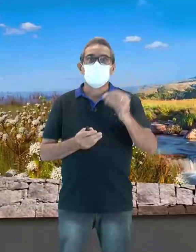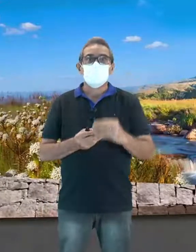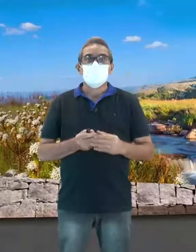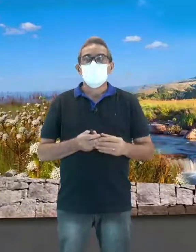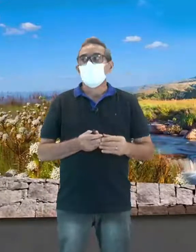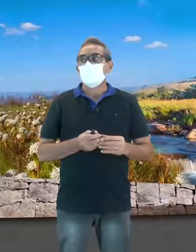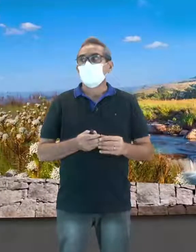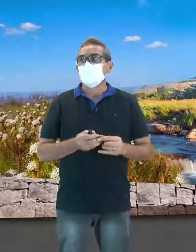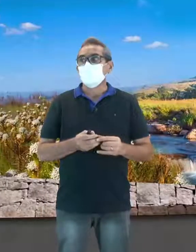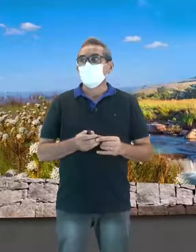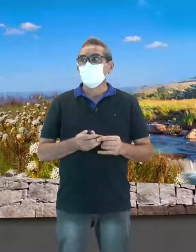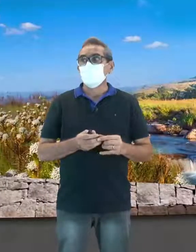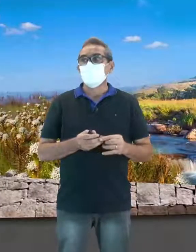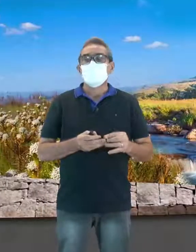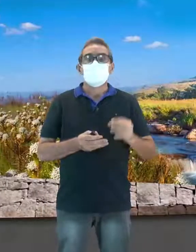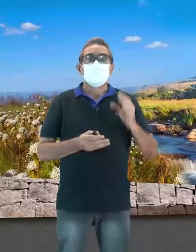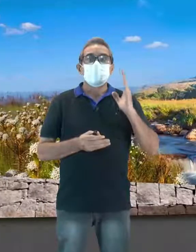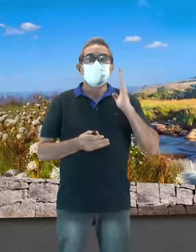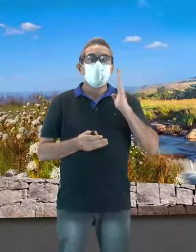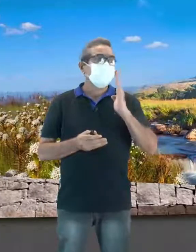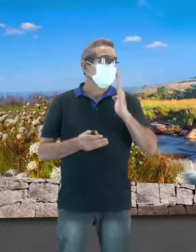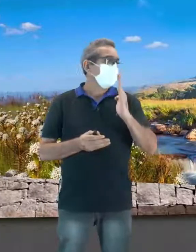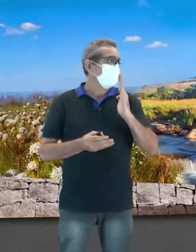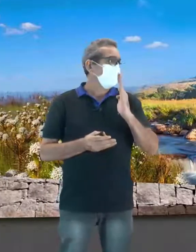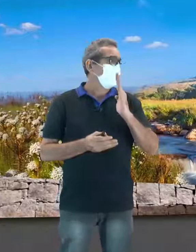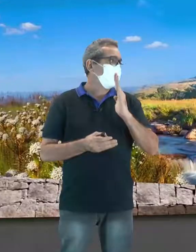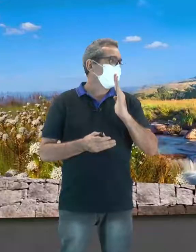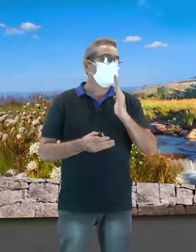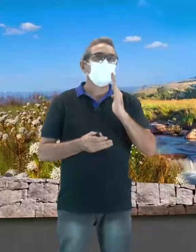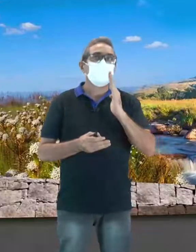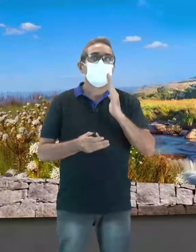ó. Preocupações na